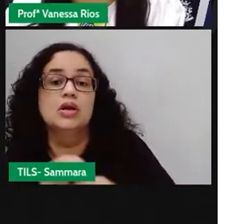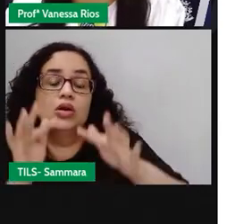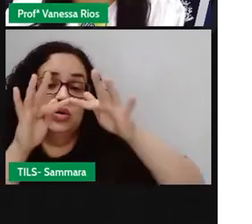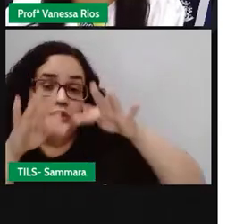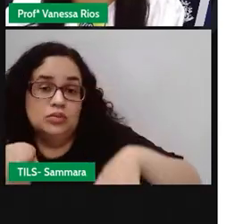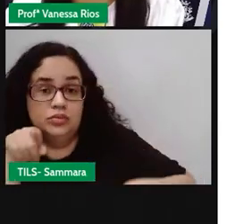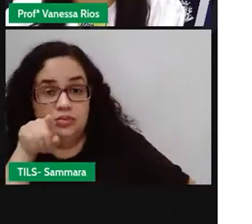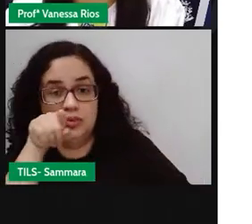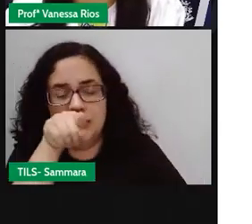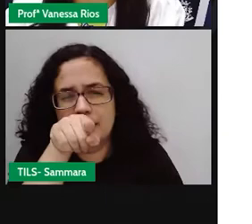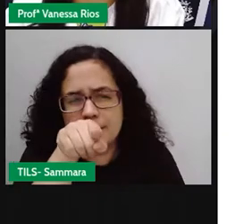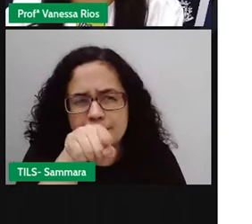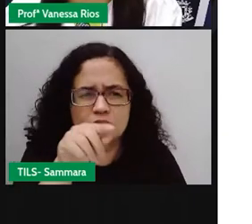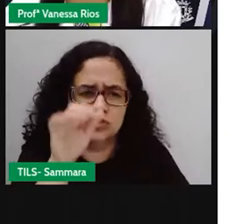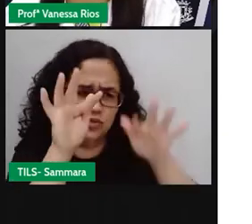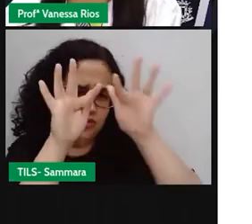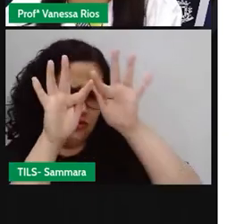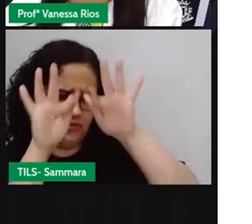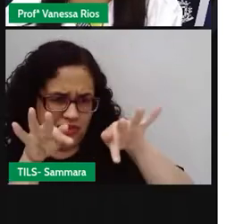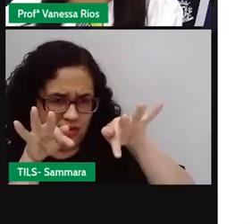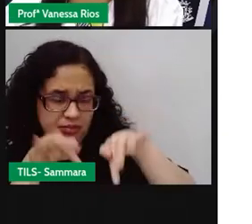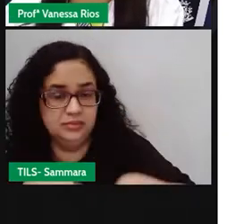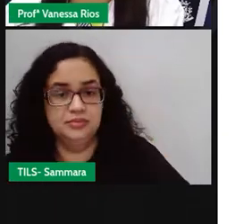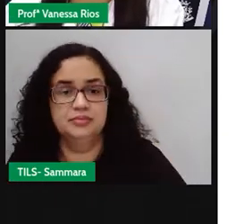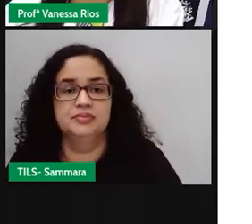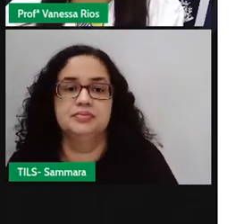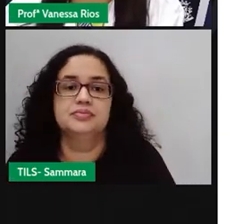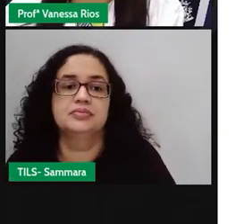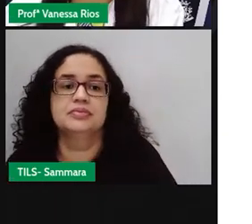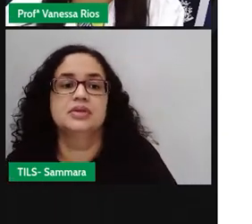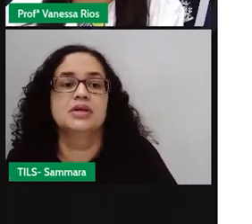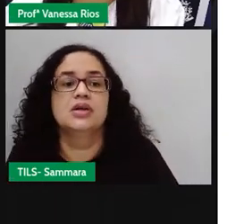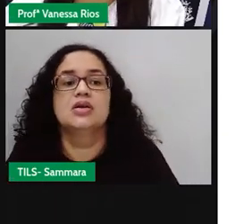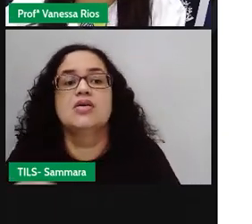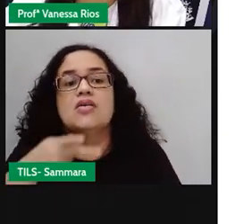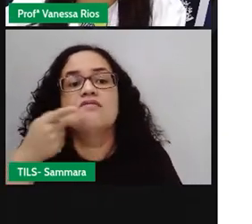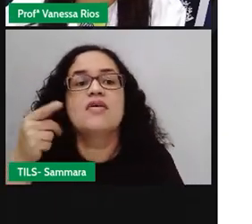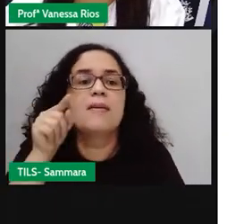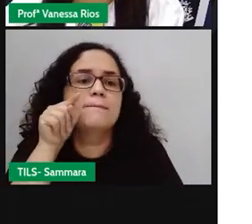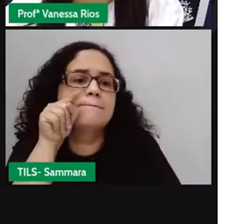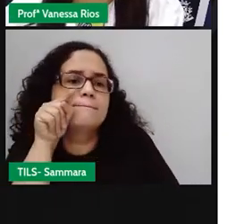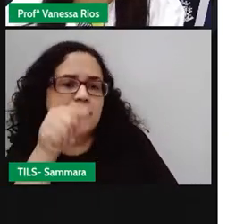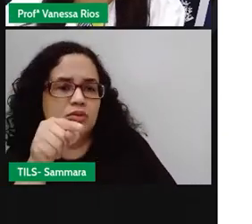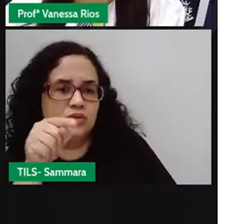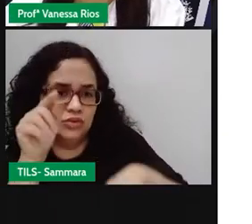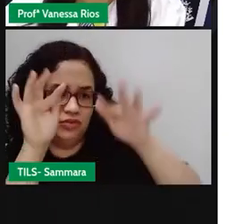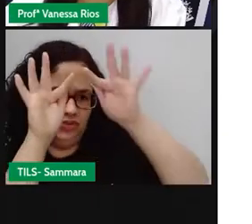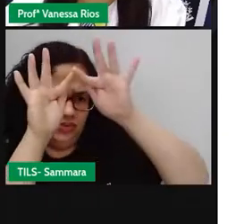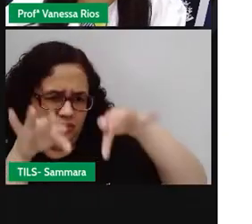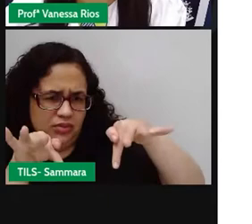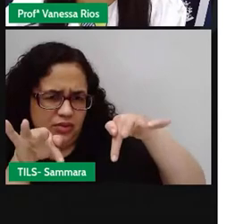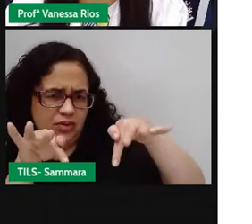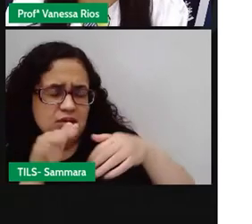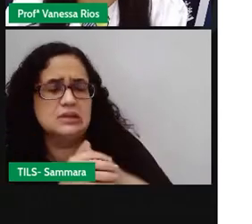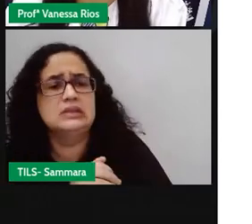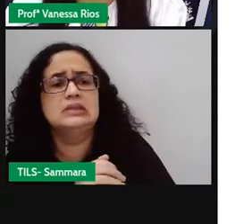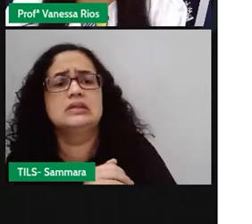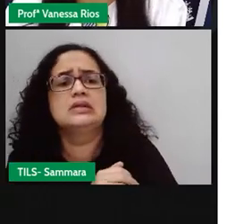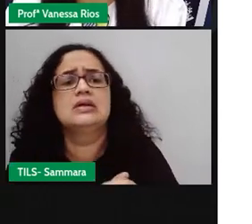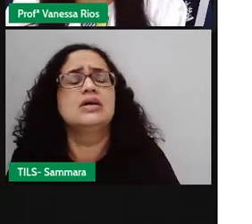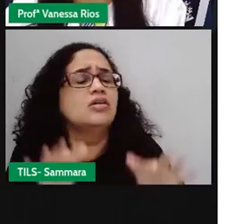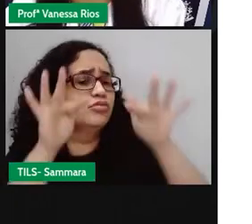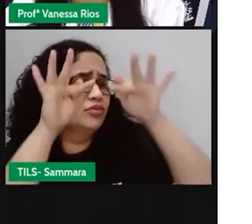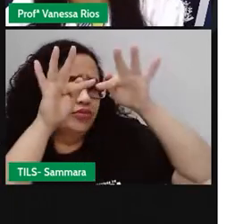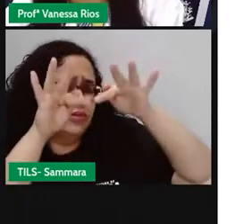meio da tela. Esse é o ponto final. A gente chama muito de ponto final, não é? É um ponto que serve